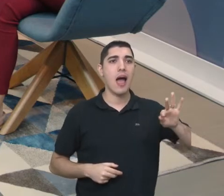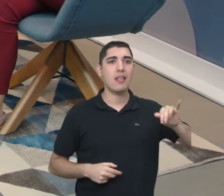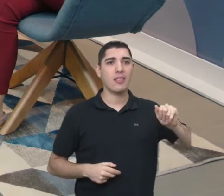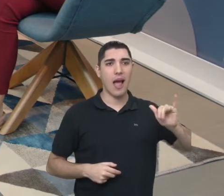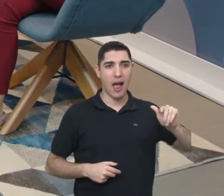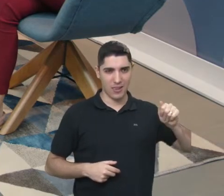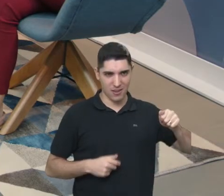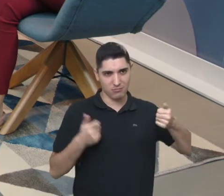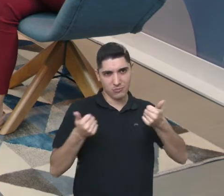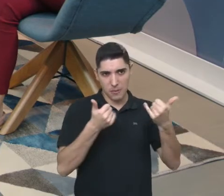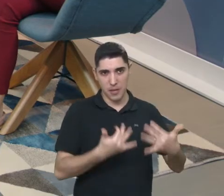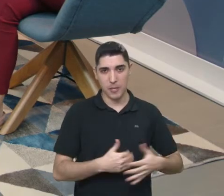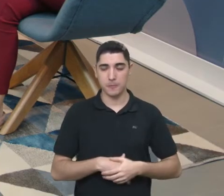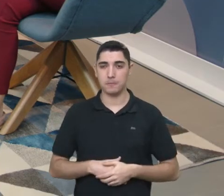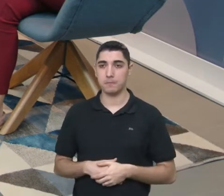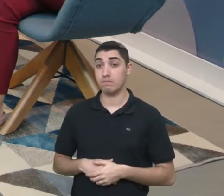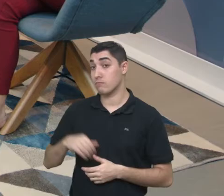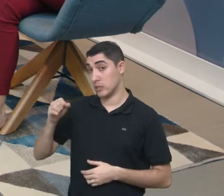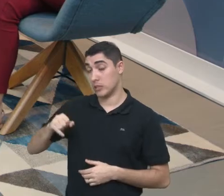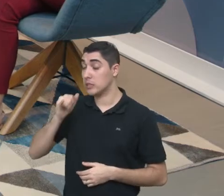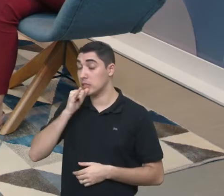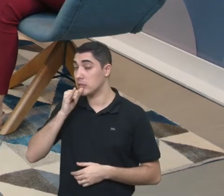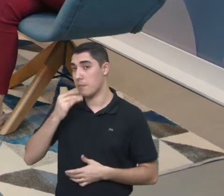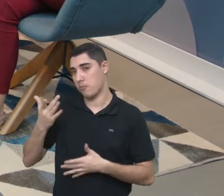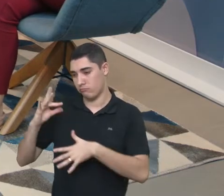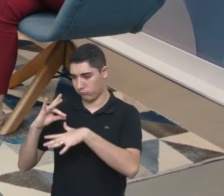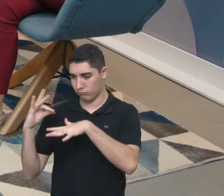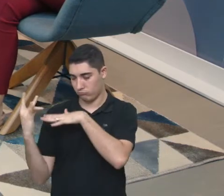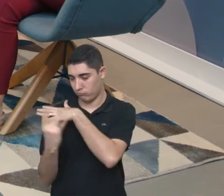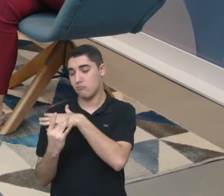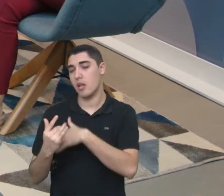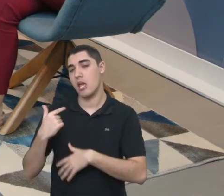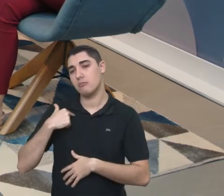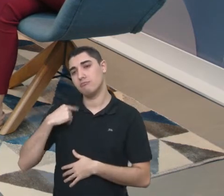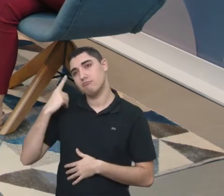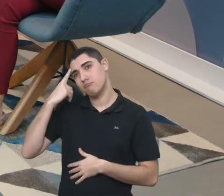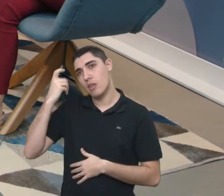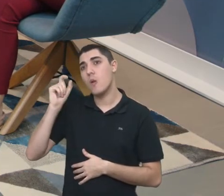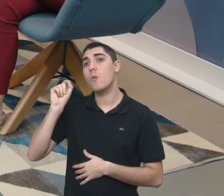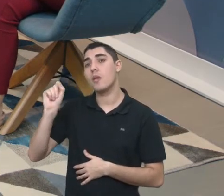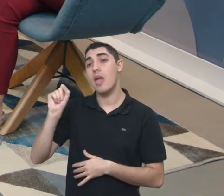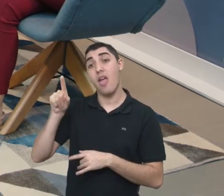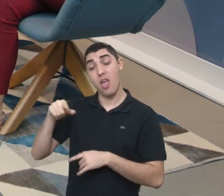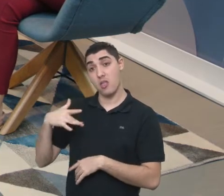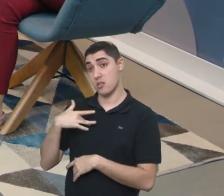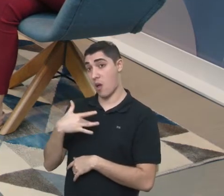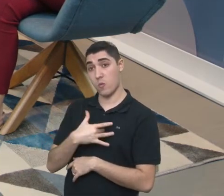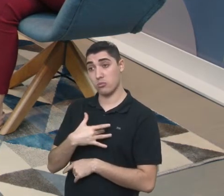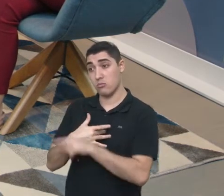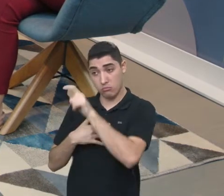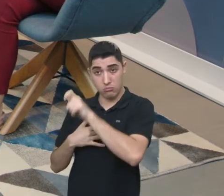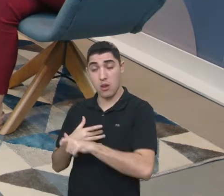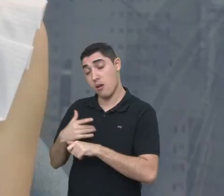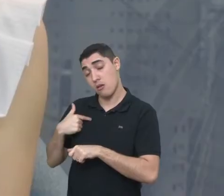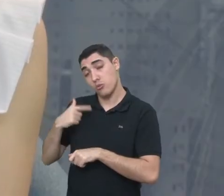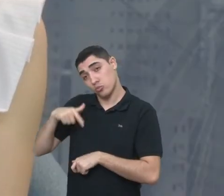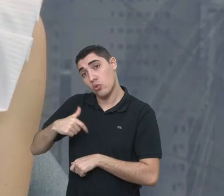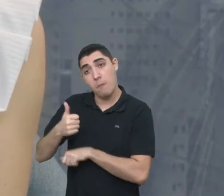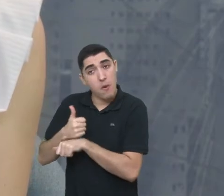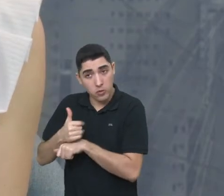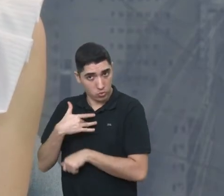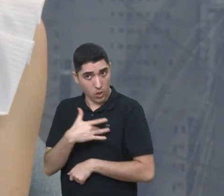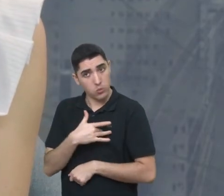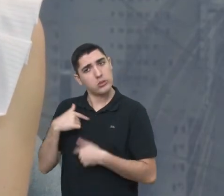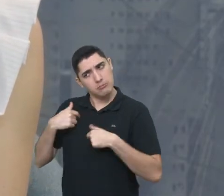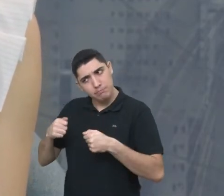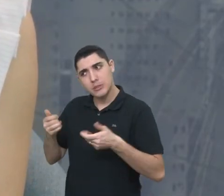sobre isso. Falando de rede social, a minha ideia com a rede social é muito a saúde. Como profissional de saúde, eu